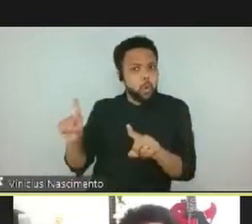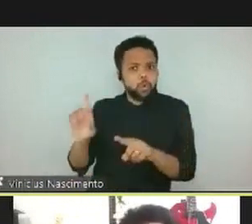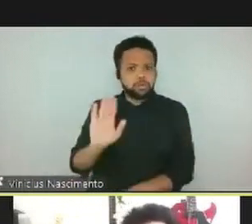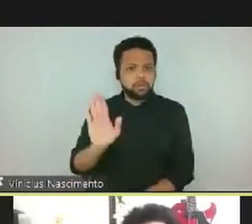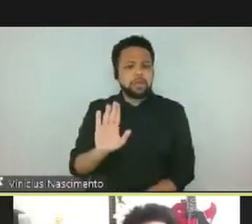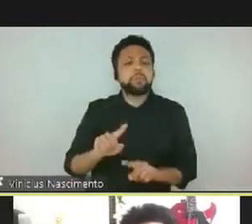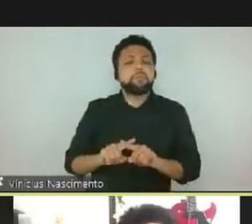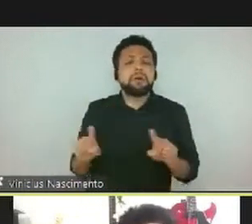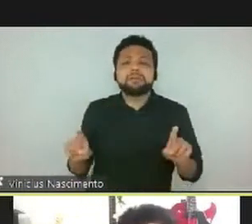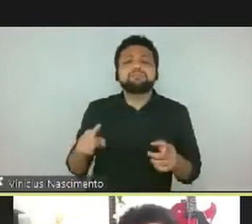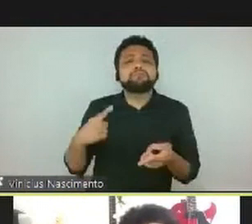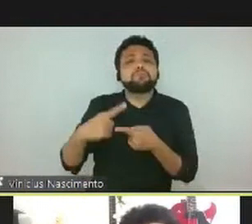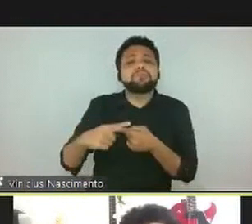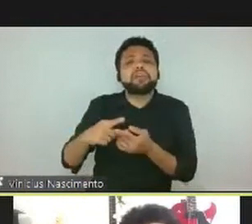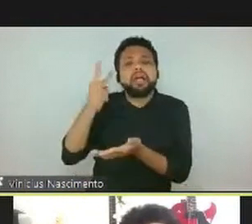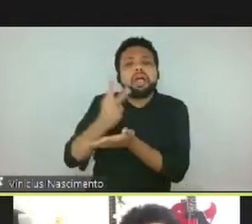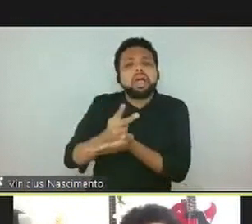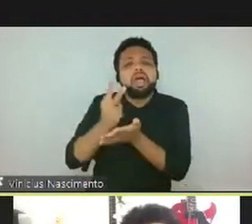simples, né?